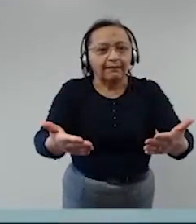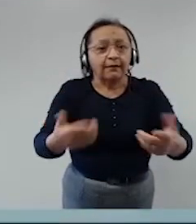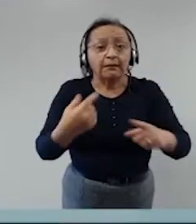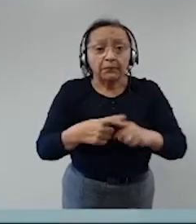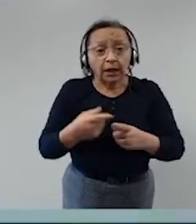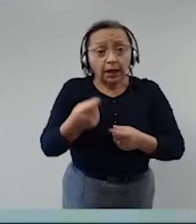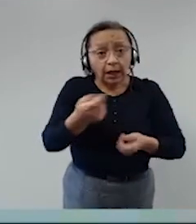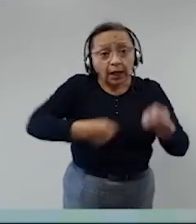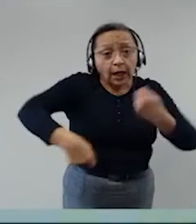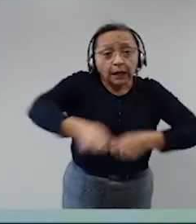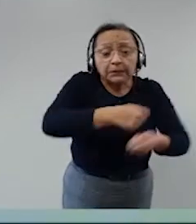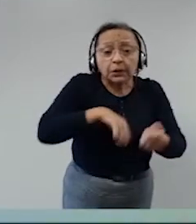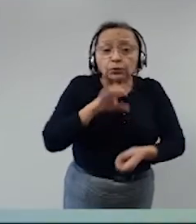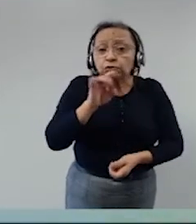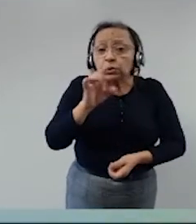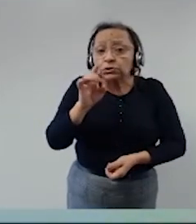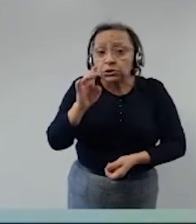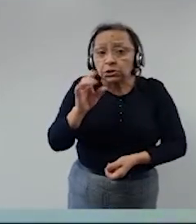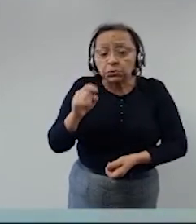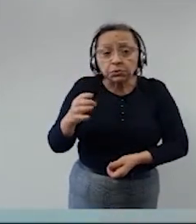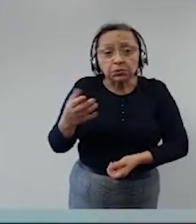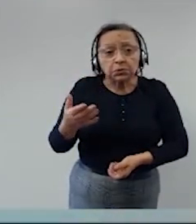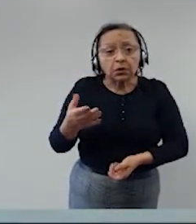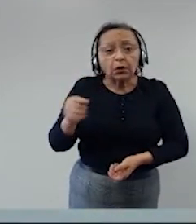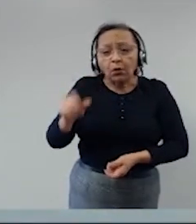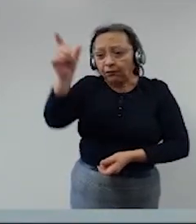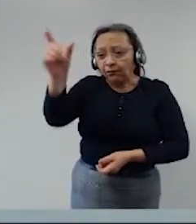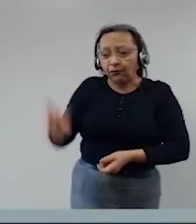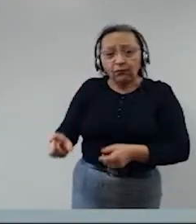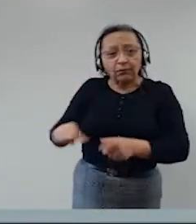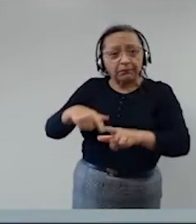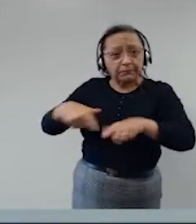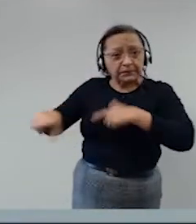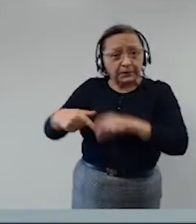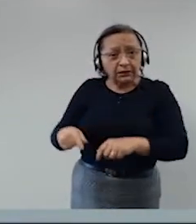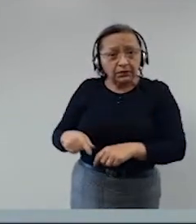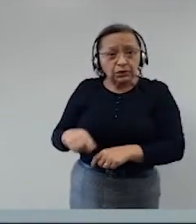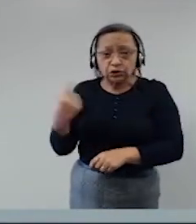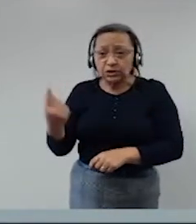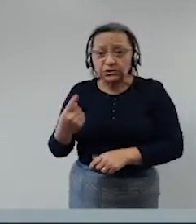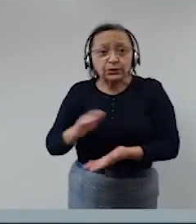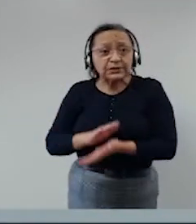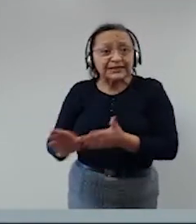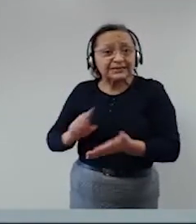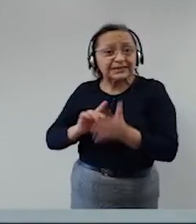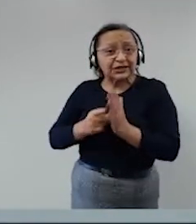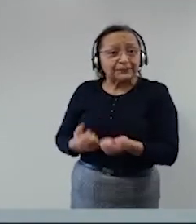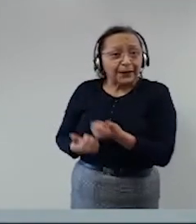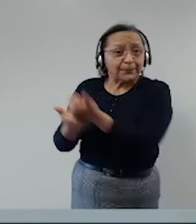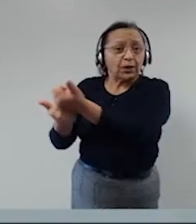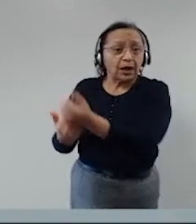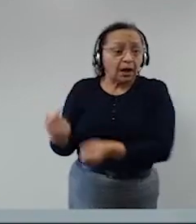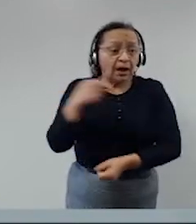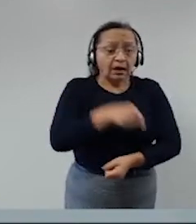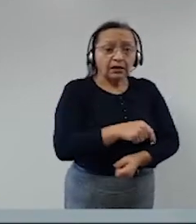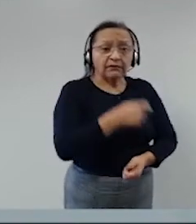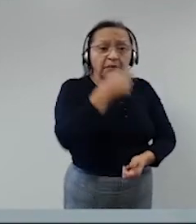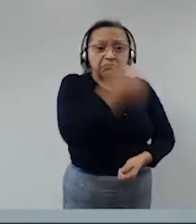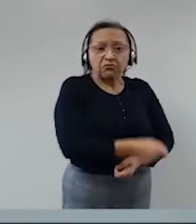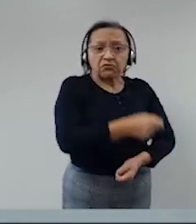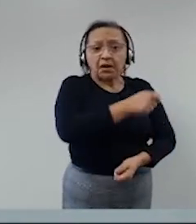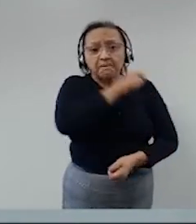capital, sozinho, diante do trabalhador hipossuficiente, ele vai ditar as regras. O liberalismo, laissez-faire,